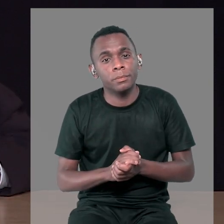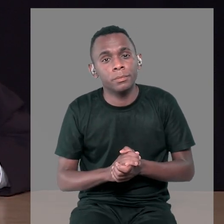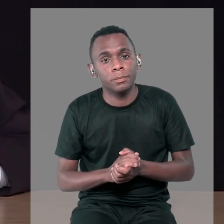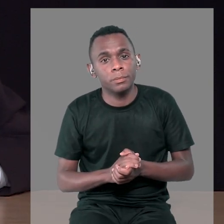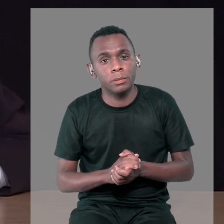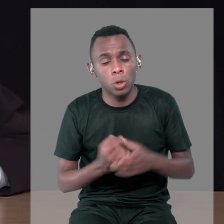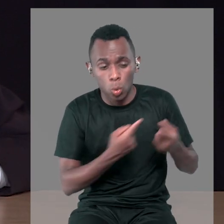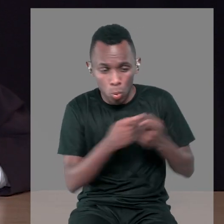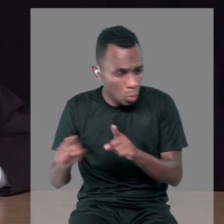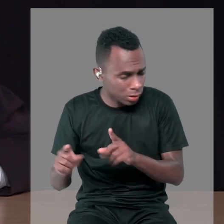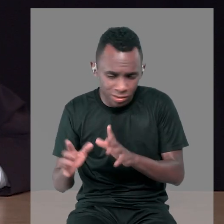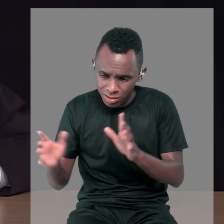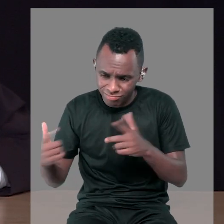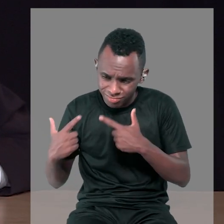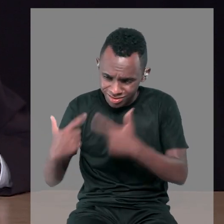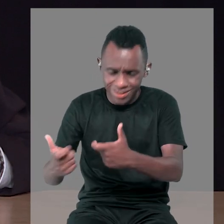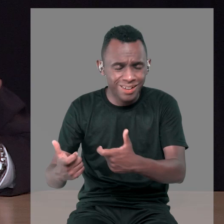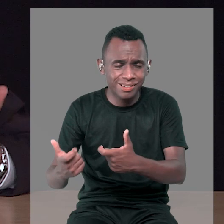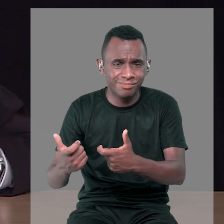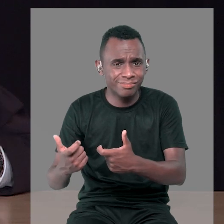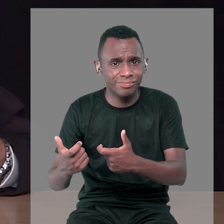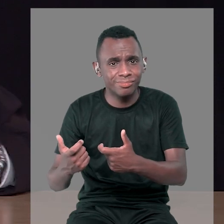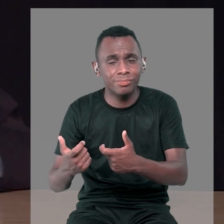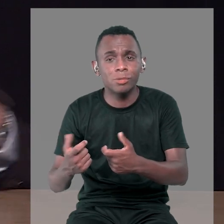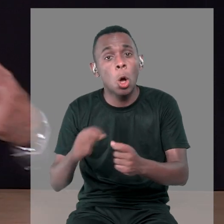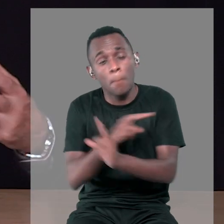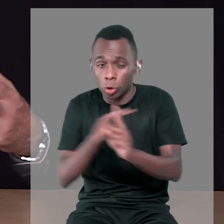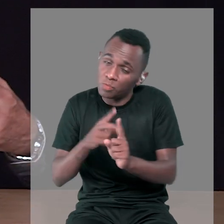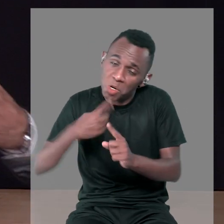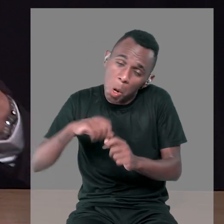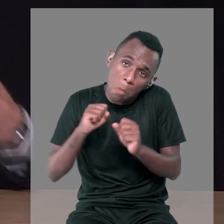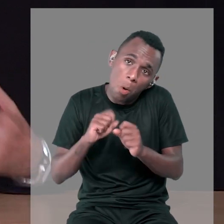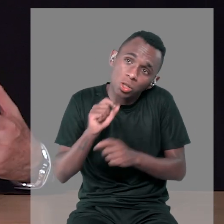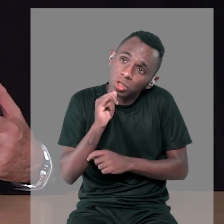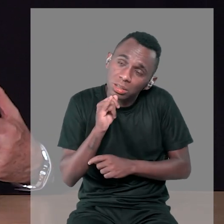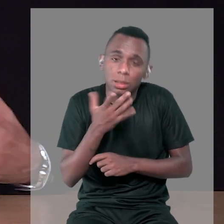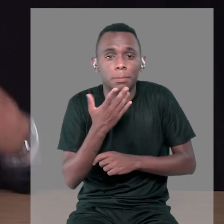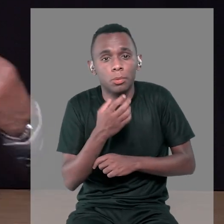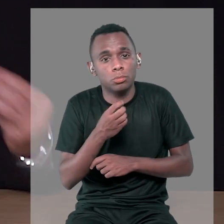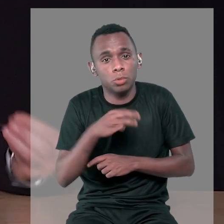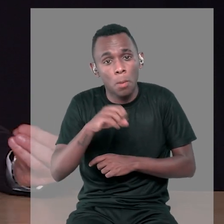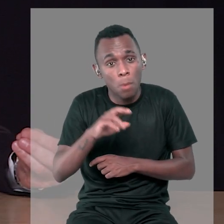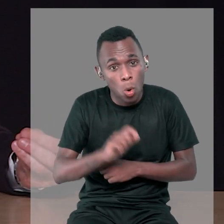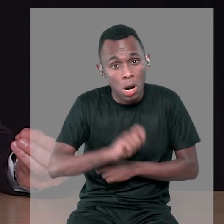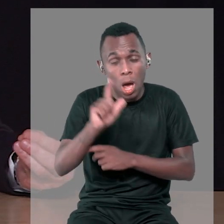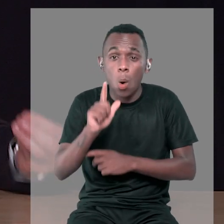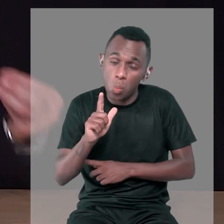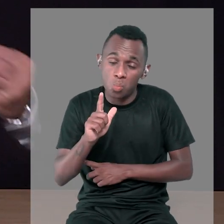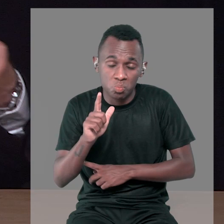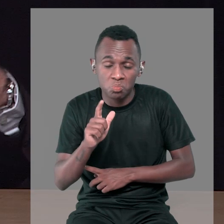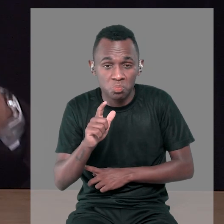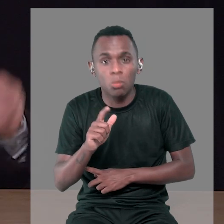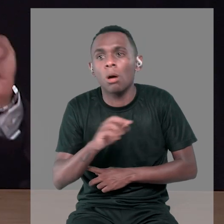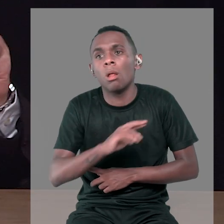uma guerra, de um ponto de vista que nós poderíamos talvez chamar de moral, ou apenas moral, não